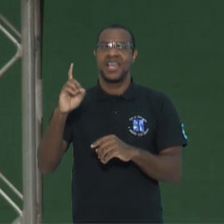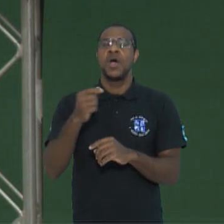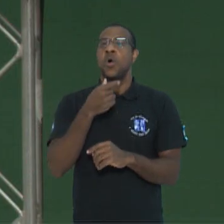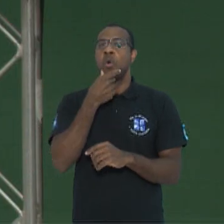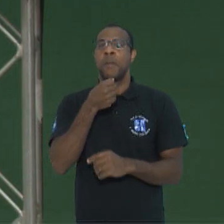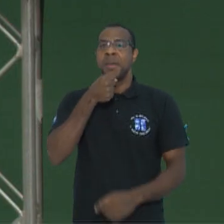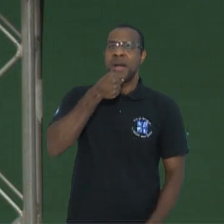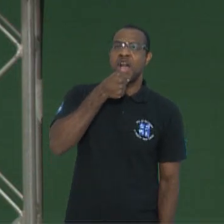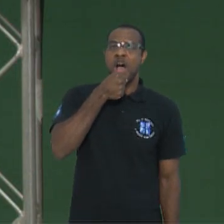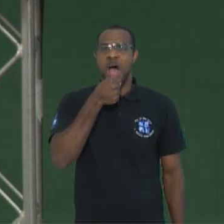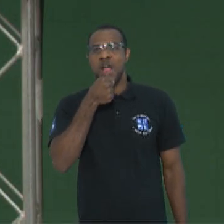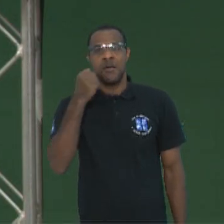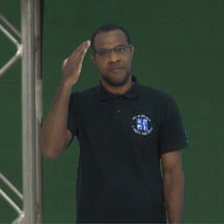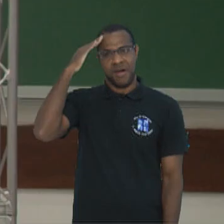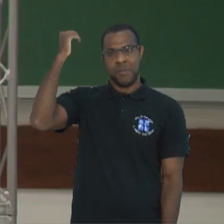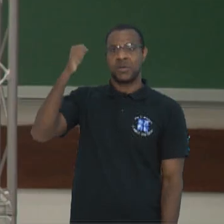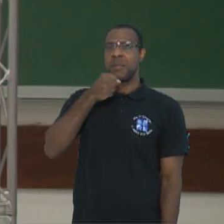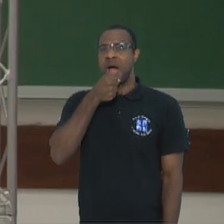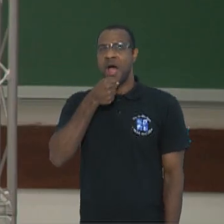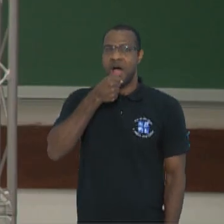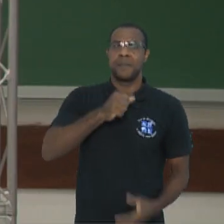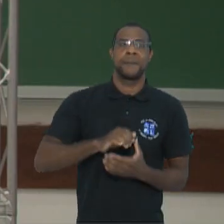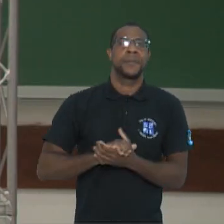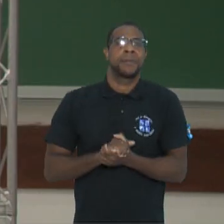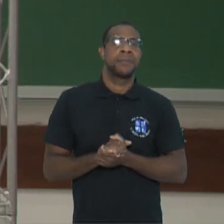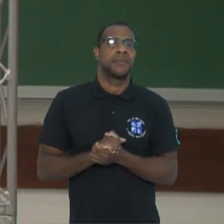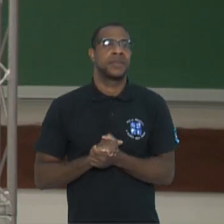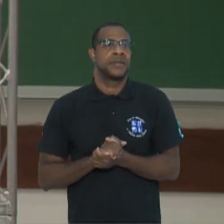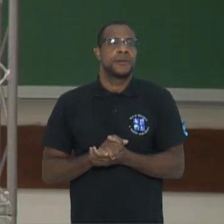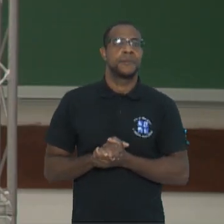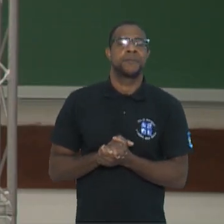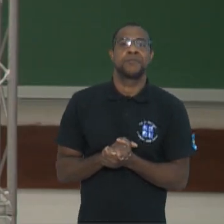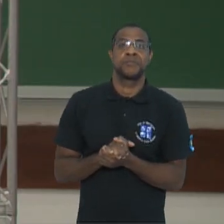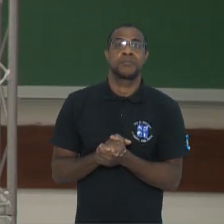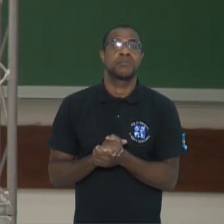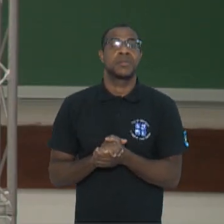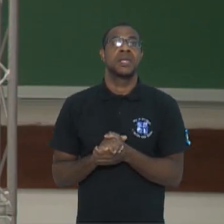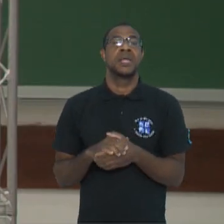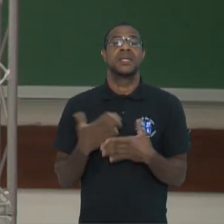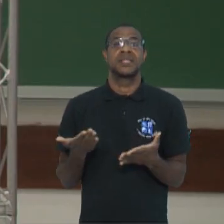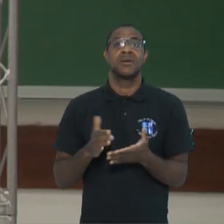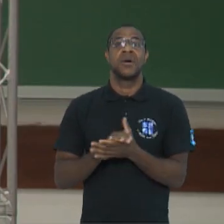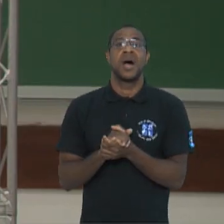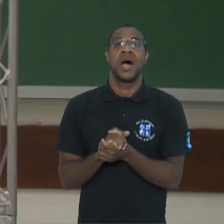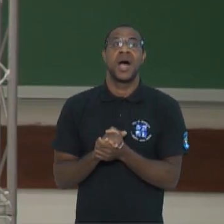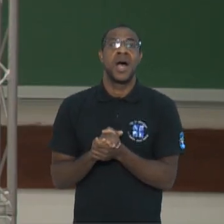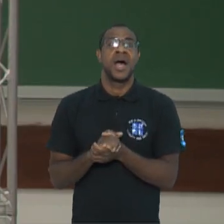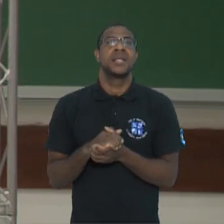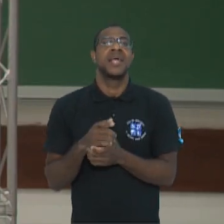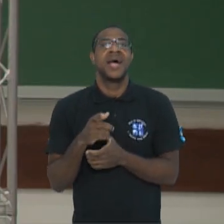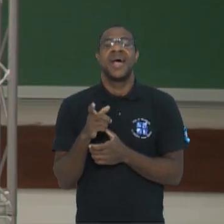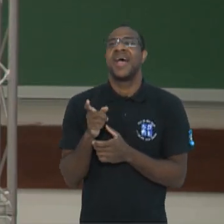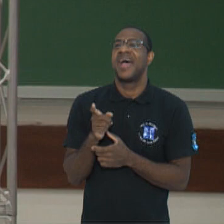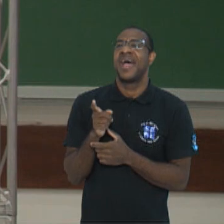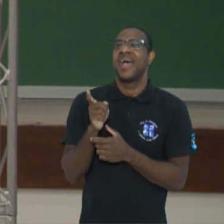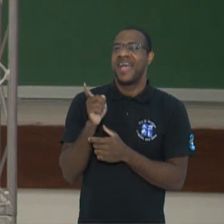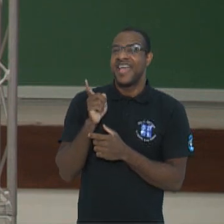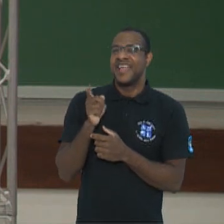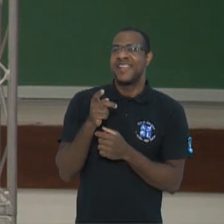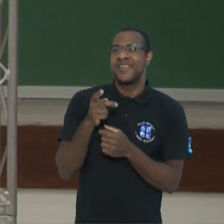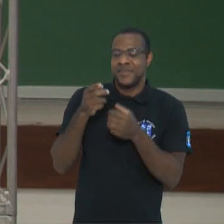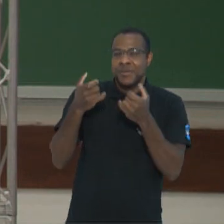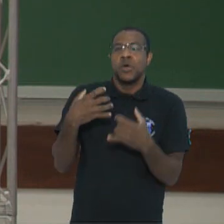de sentimento, a gente sempre tem que, primeiro de tudo, ter em mente que é uma coisa muito relativa.